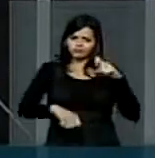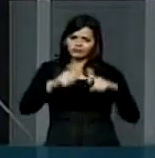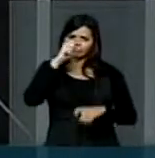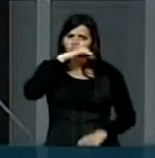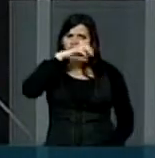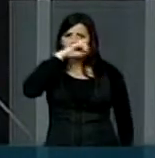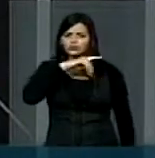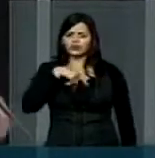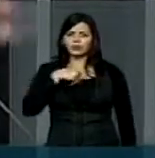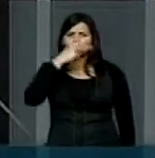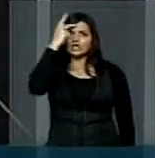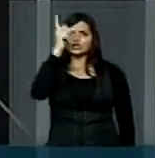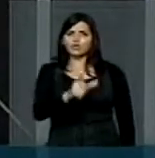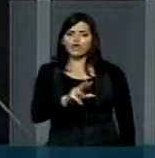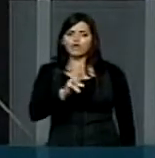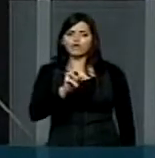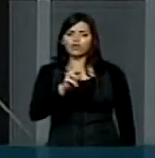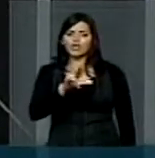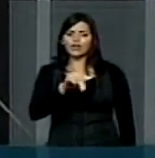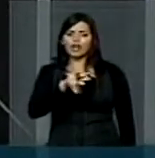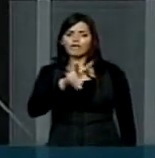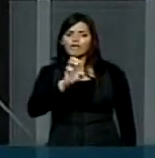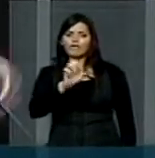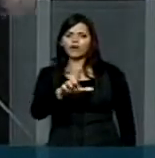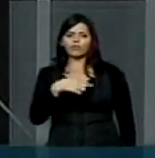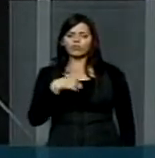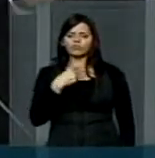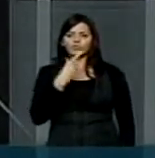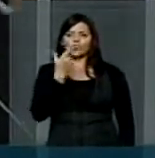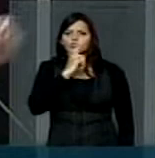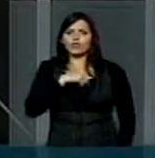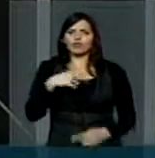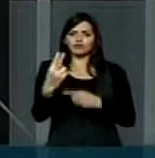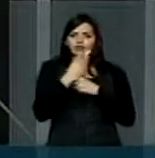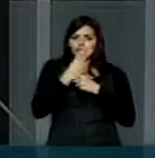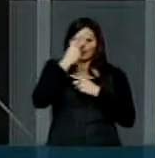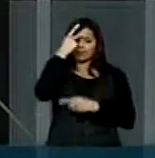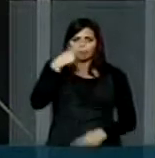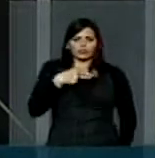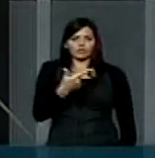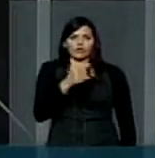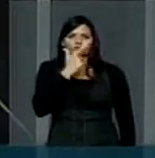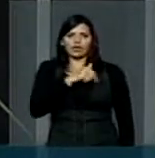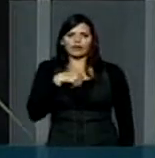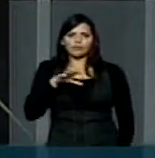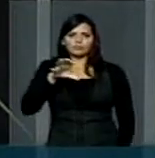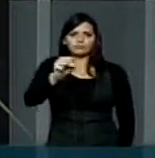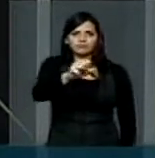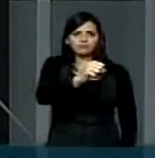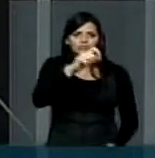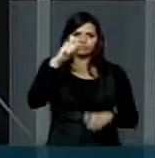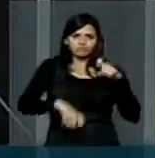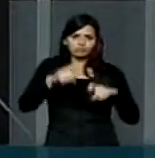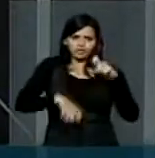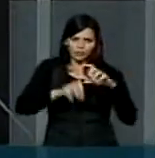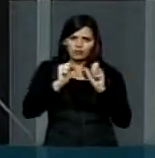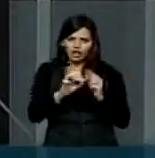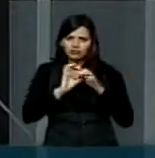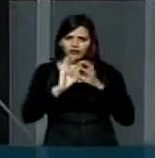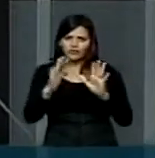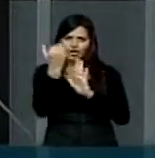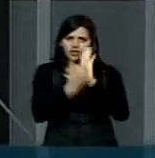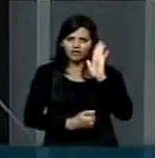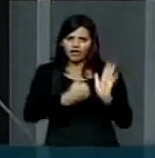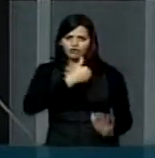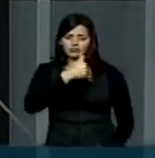Deputado Tami, ilustre deputado do meu estado de São Paulo, que é uma honra para os paulistas, Vossa Excelência,